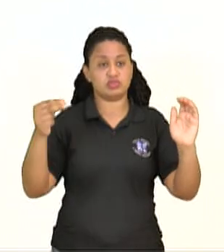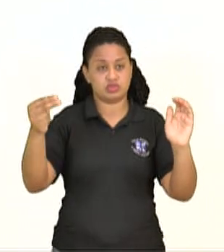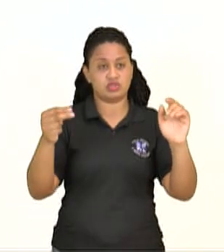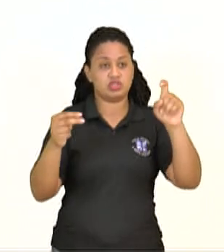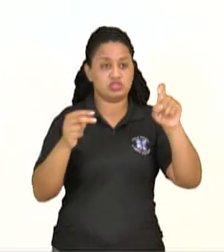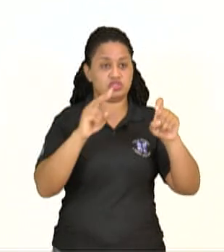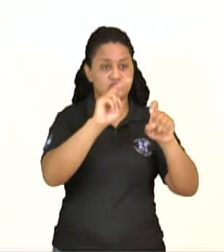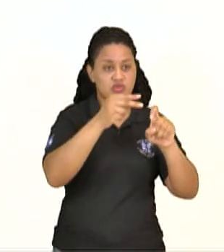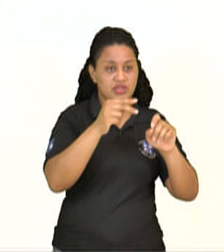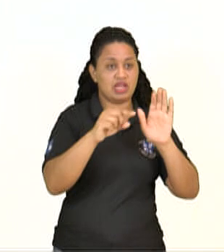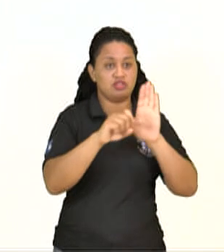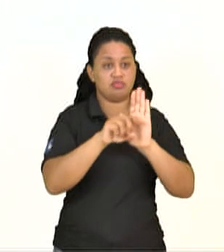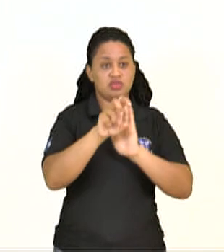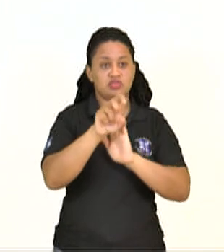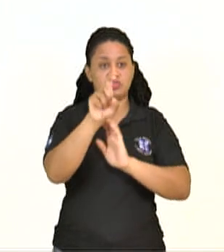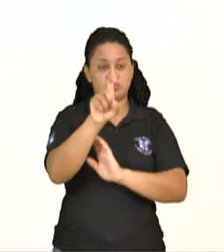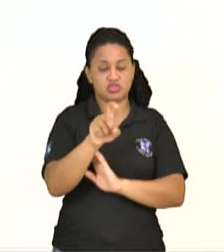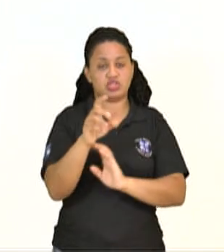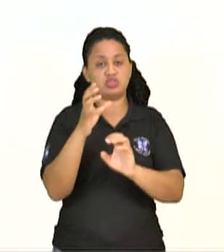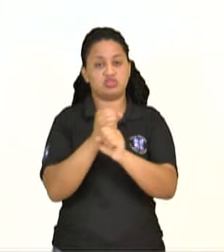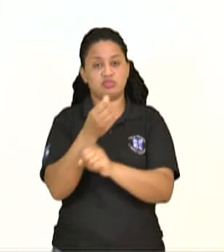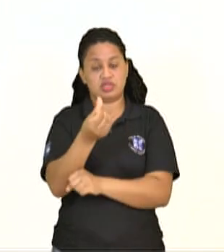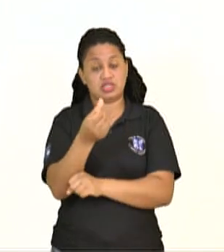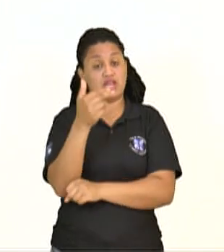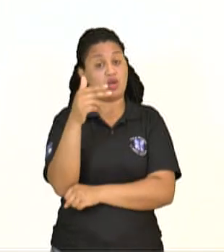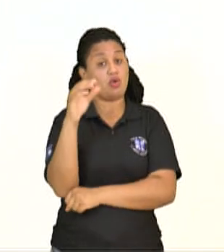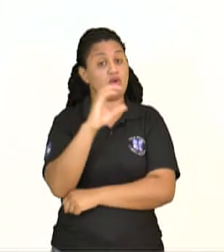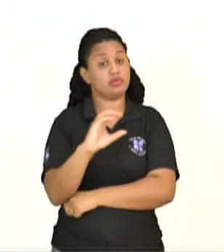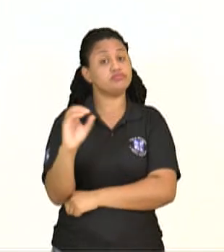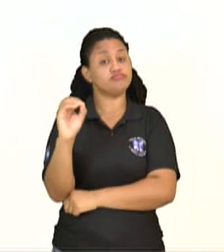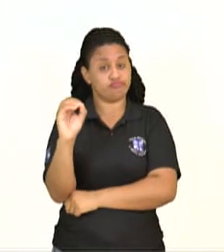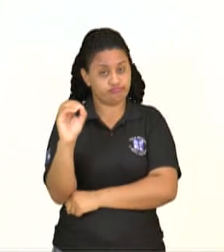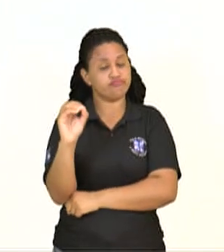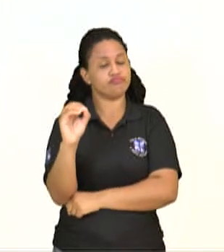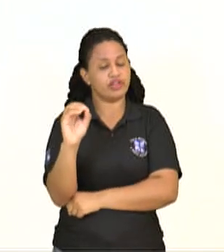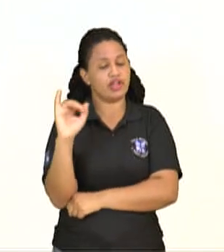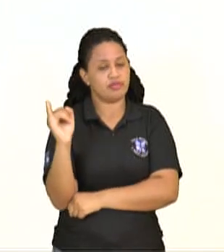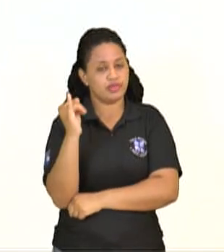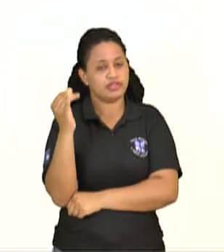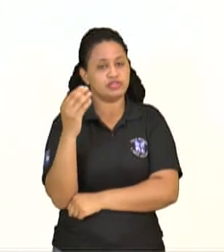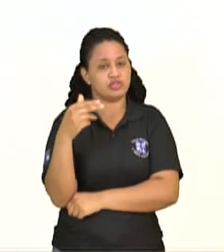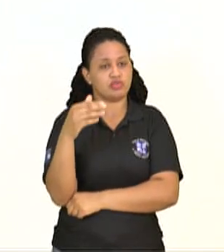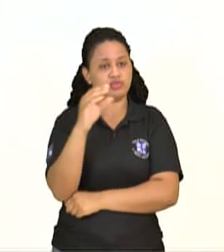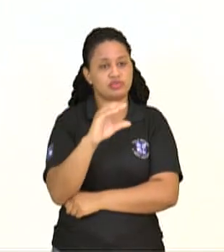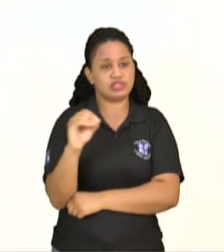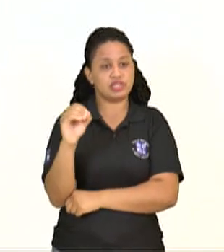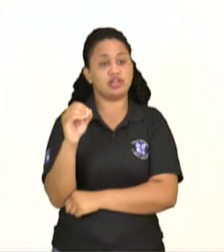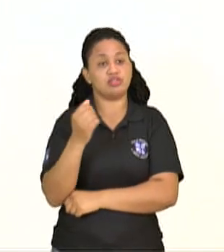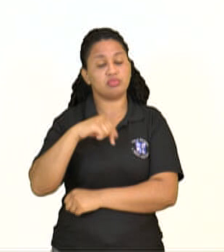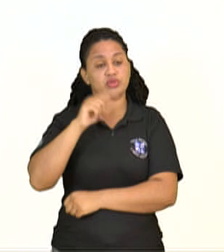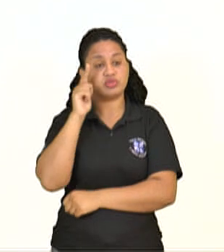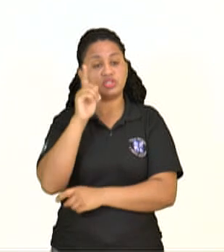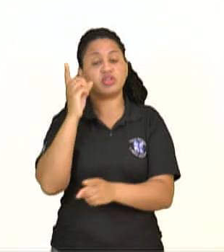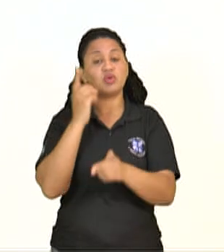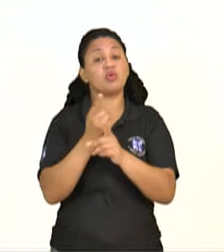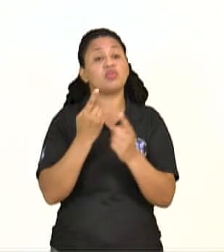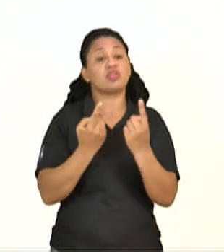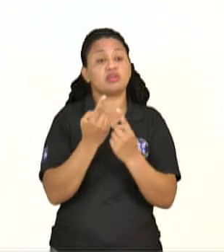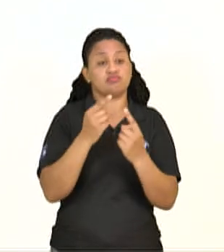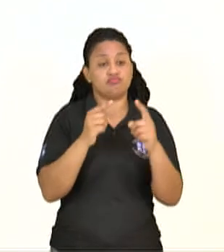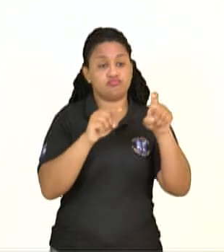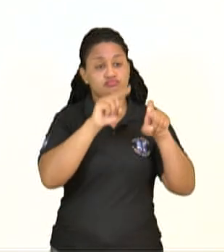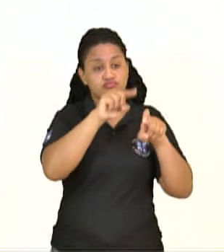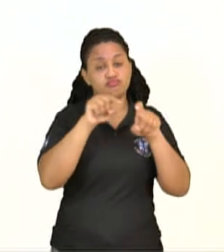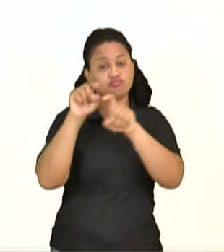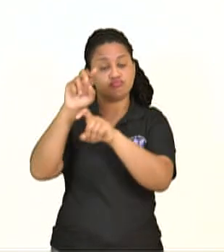ao quadrado menos 5x mais 6, igualando a zero. Então, eu coloco f de x igual a zero para eu poder encontrar o zero da função. Então,